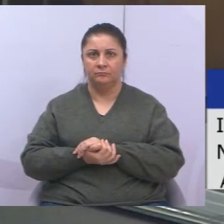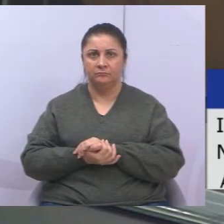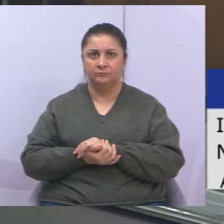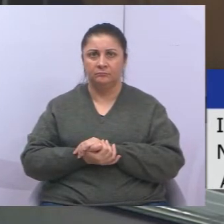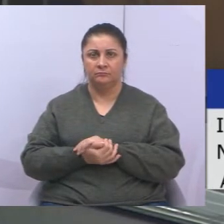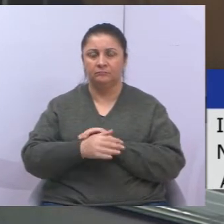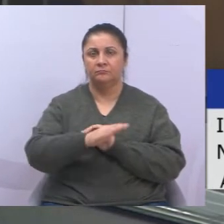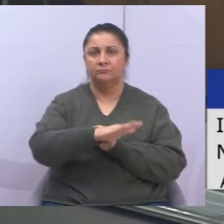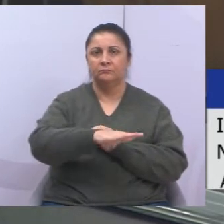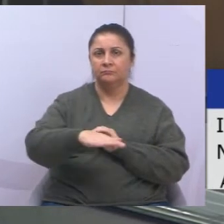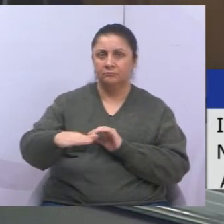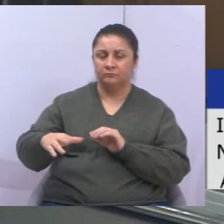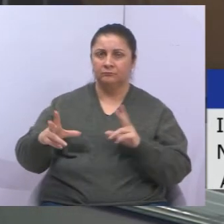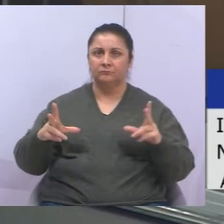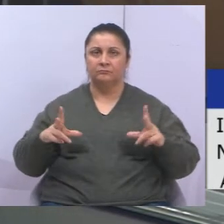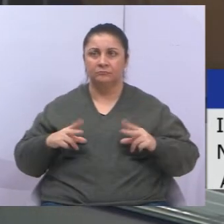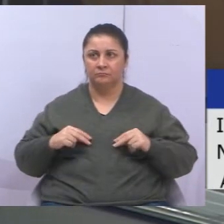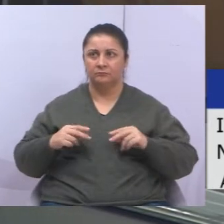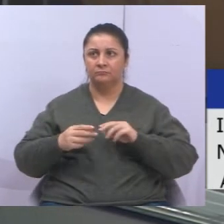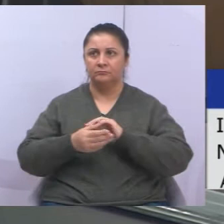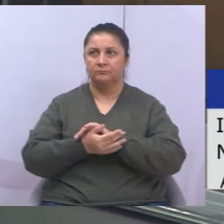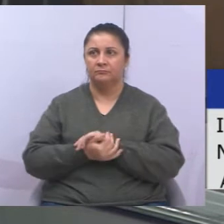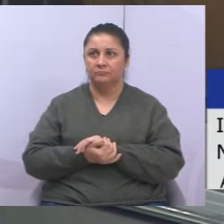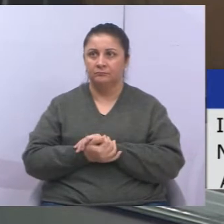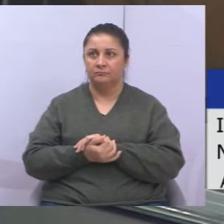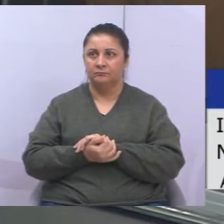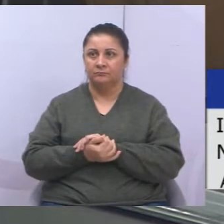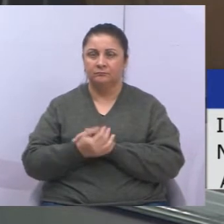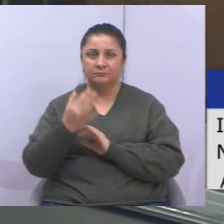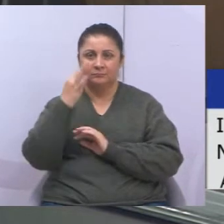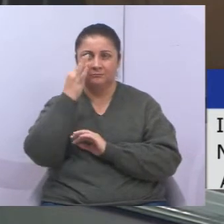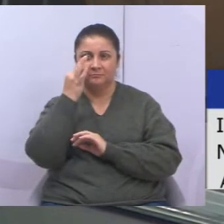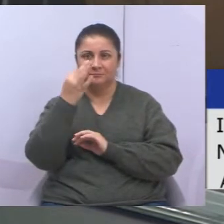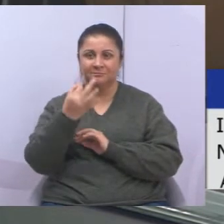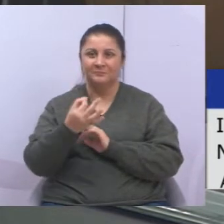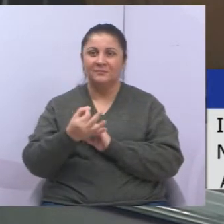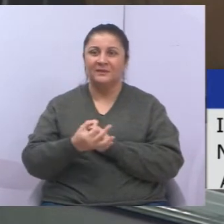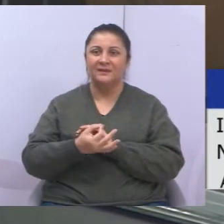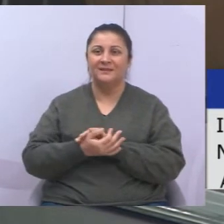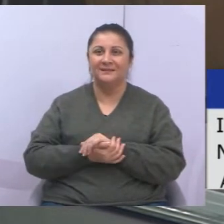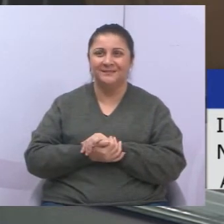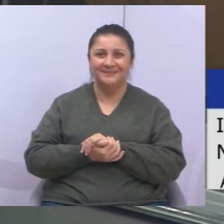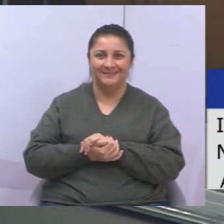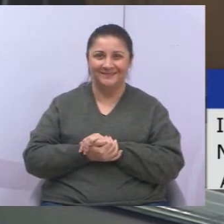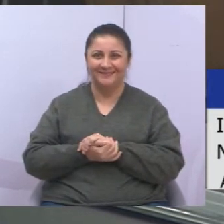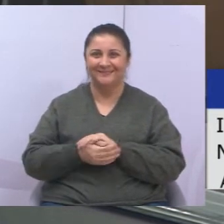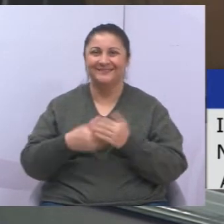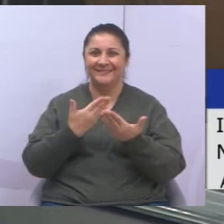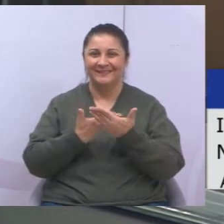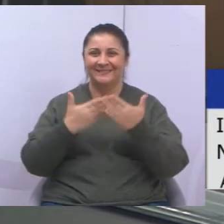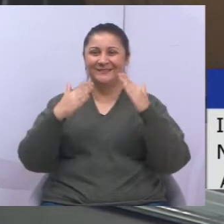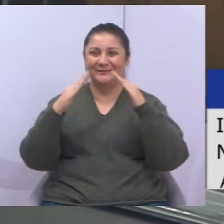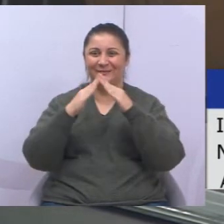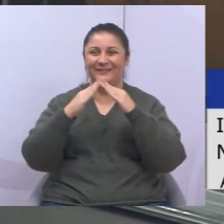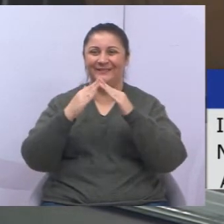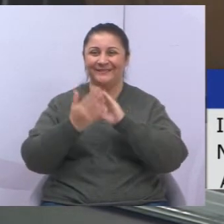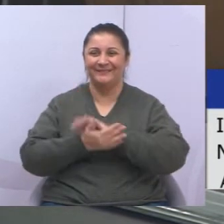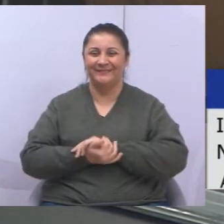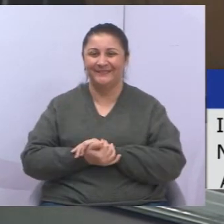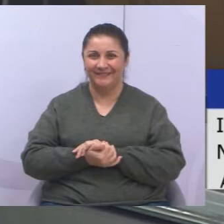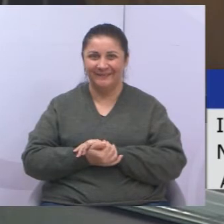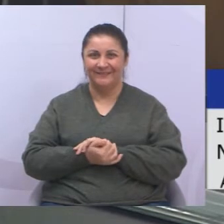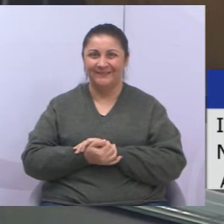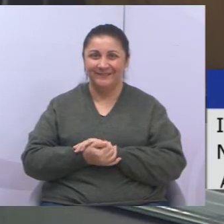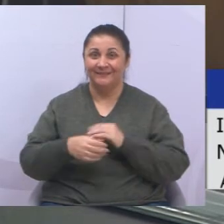As crianças merecem esse olhar. As escolas têm se esforçado muito para levar